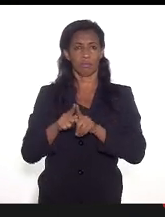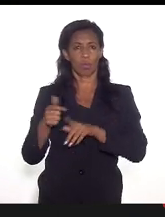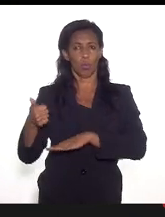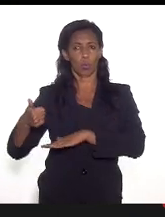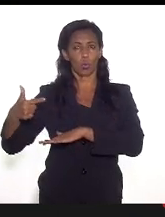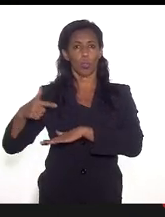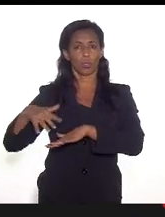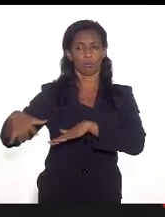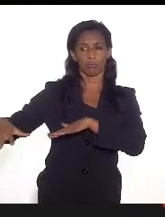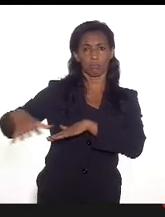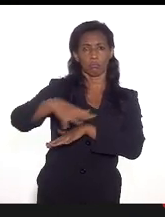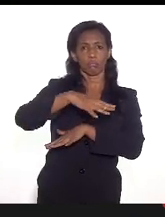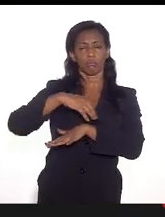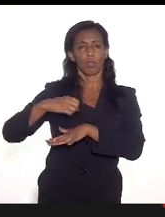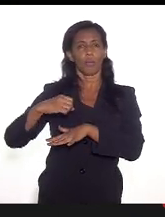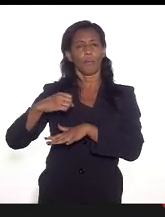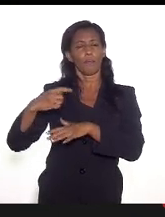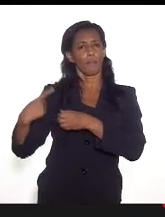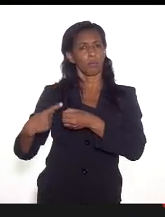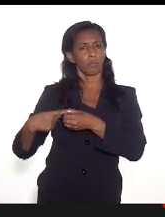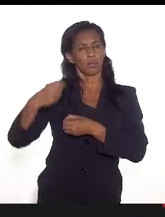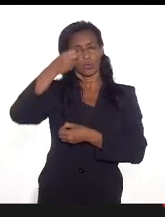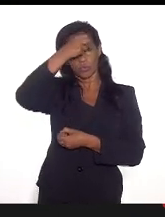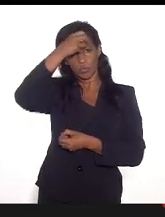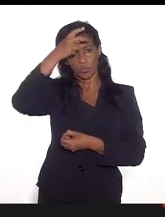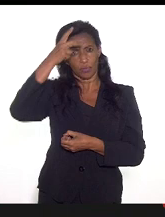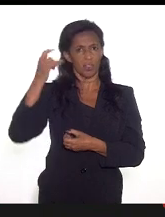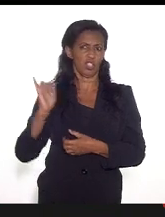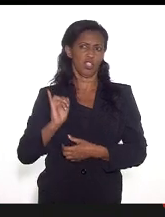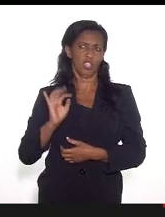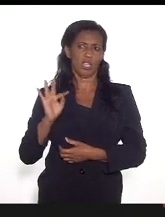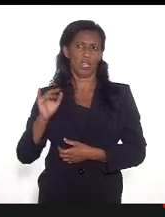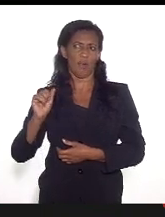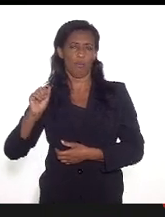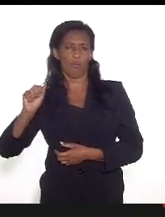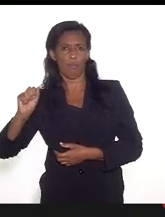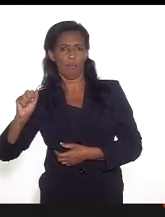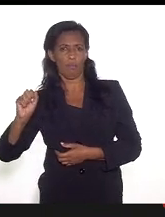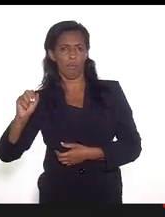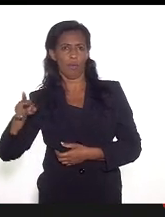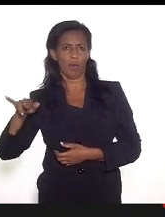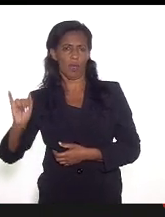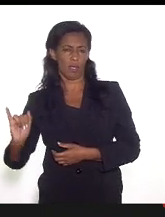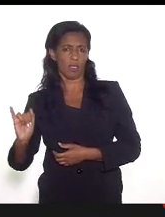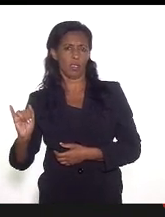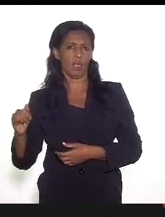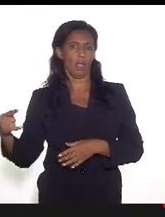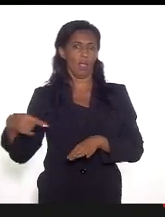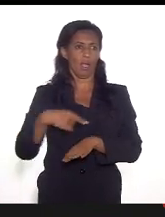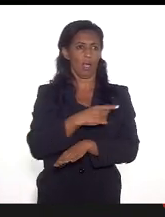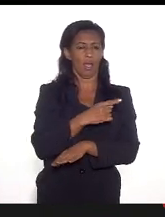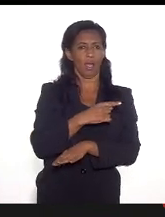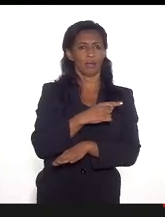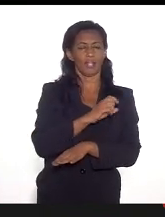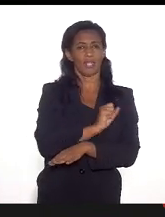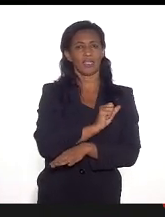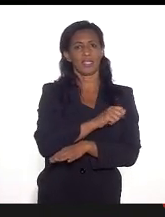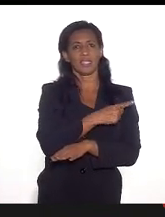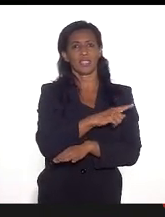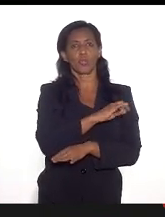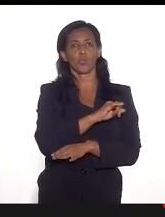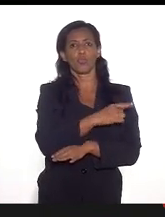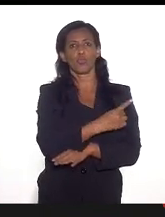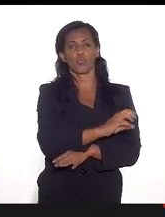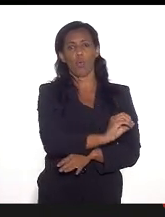12 municípios diferentes, desde ali de Itaboraí, a região metropolitana, até o norte do Rio de Janeiro, onde eu estou aqui em São João da Barra, nós